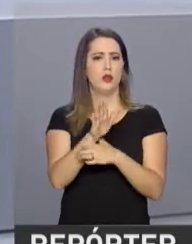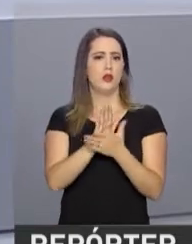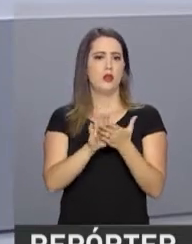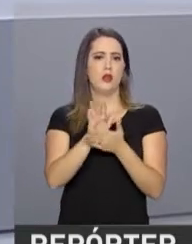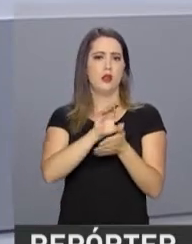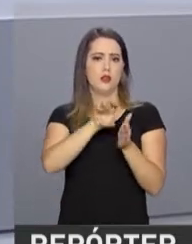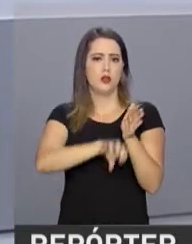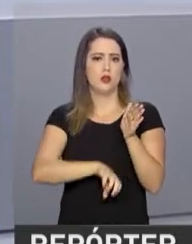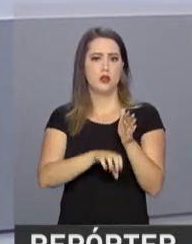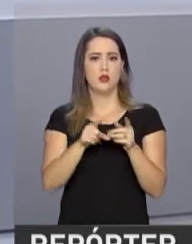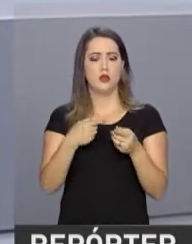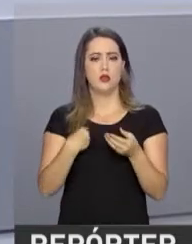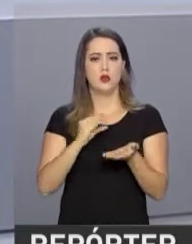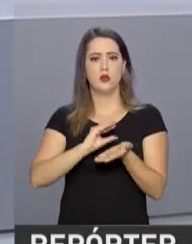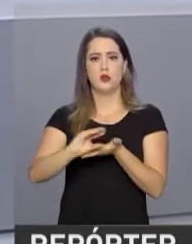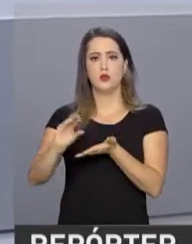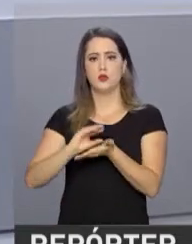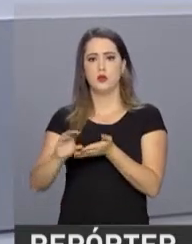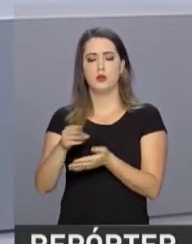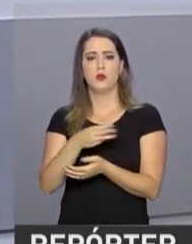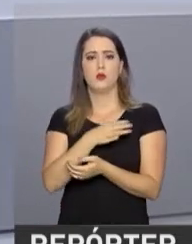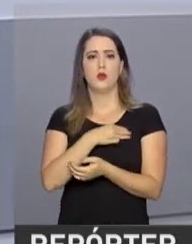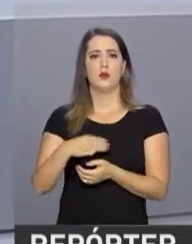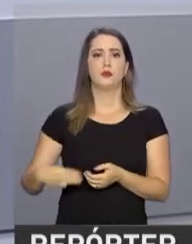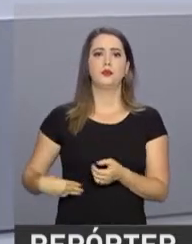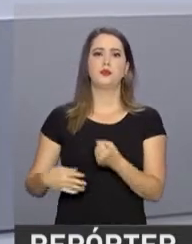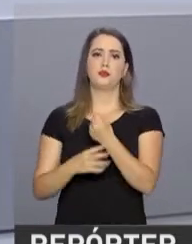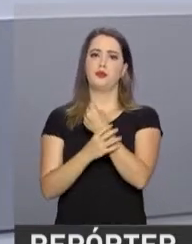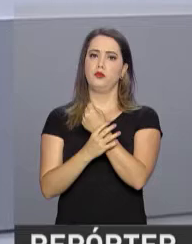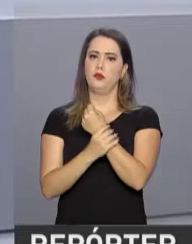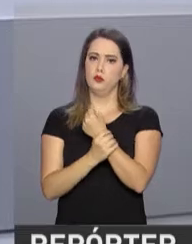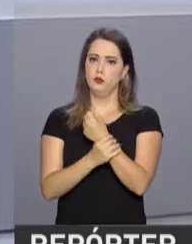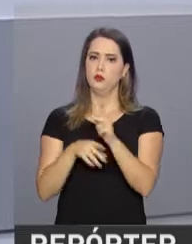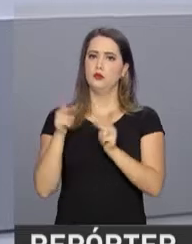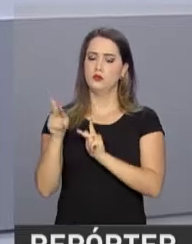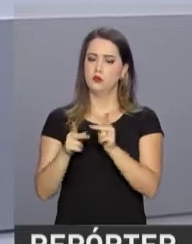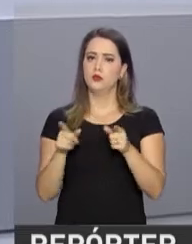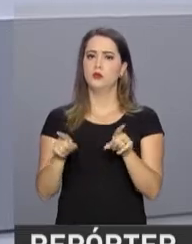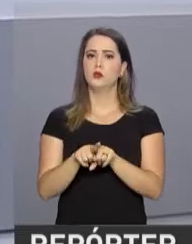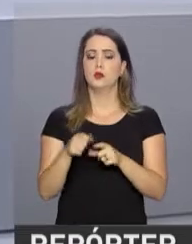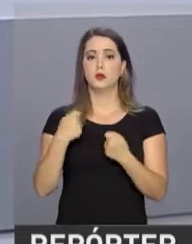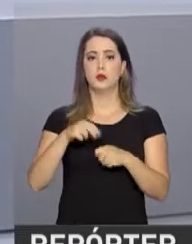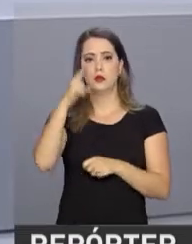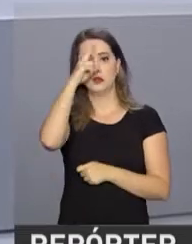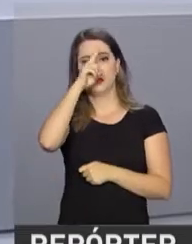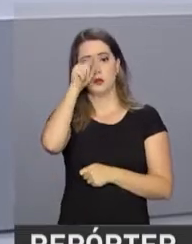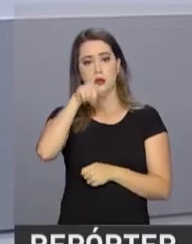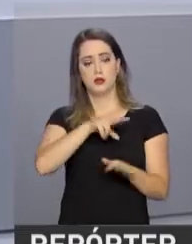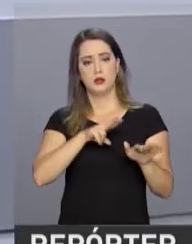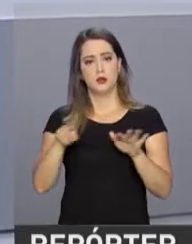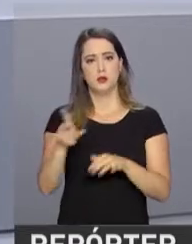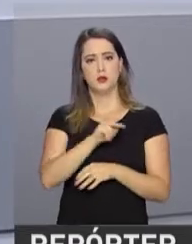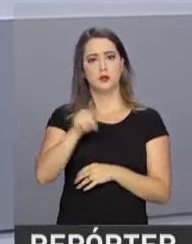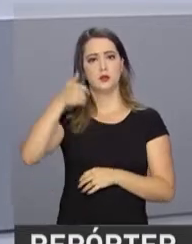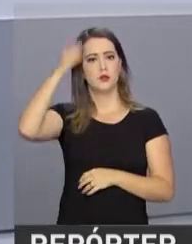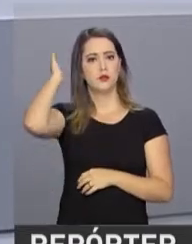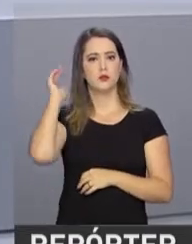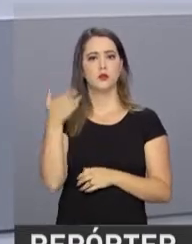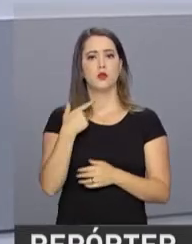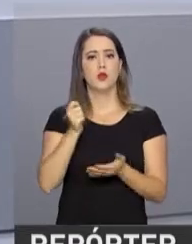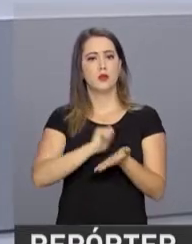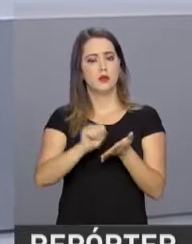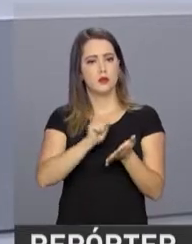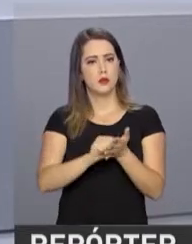prejudicadas com a destinação de verba para o ministério da segurança pública vale lembrar que no início desta semana o presidente michel temer